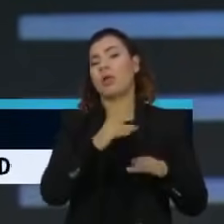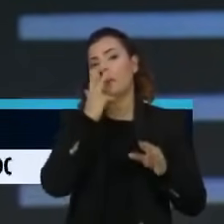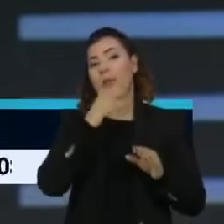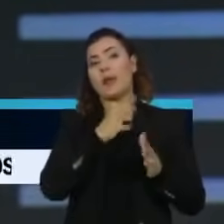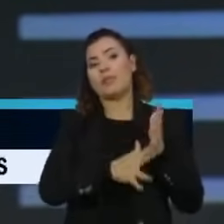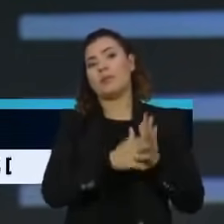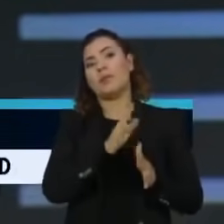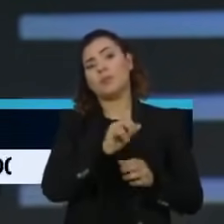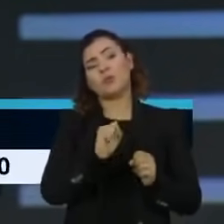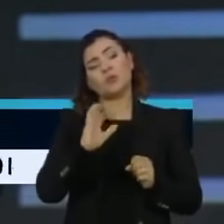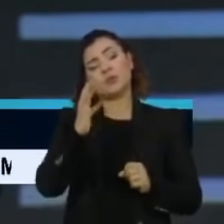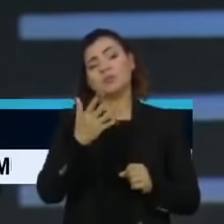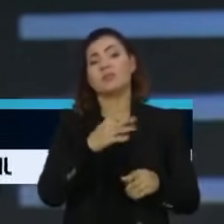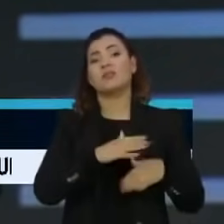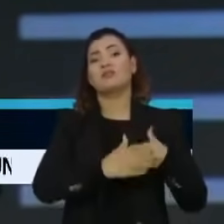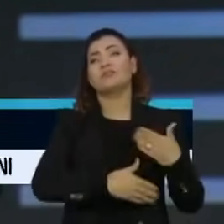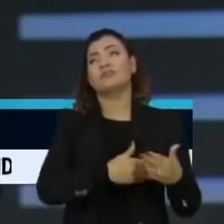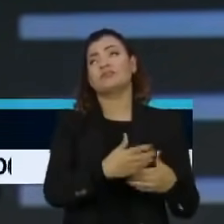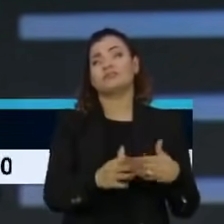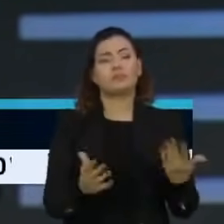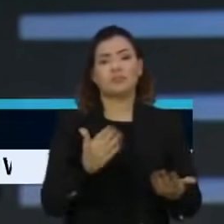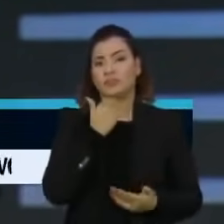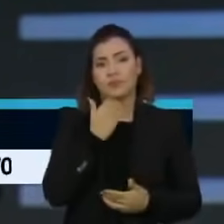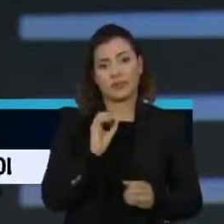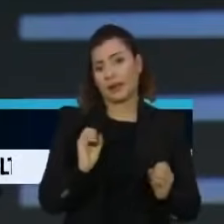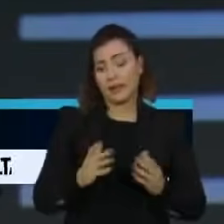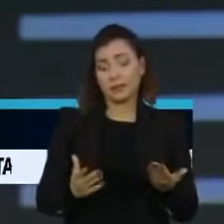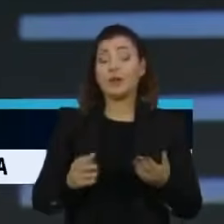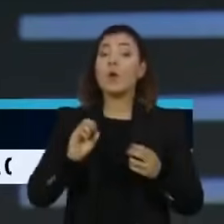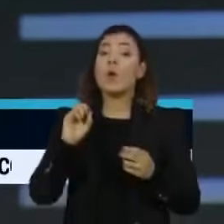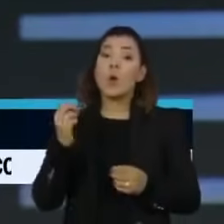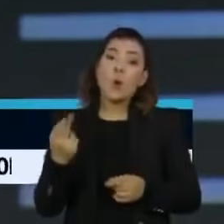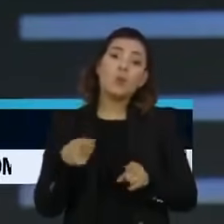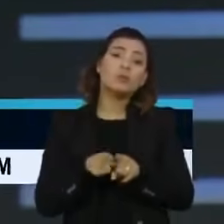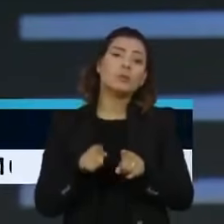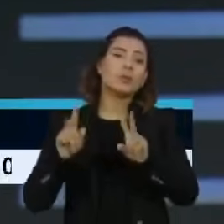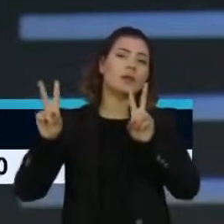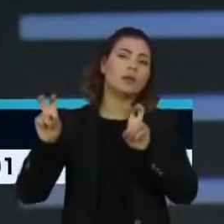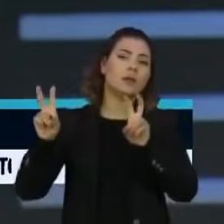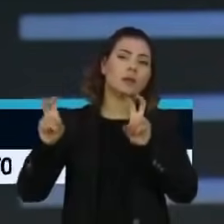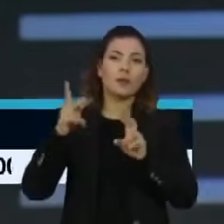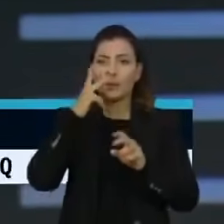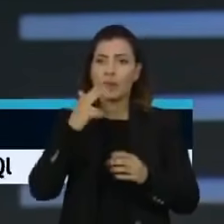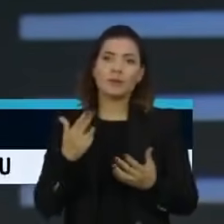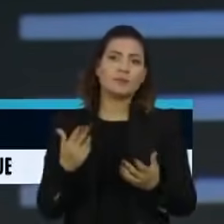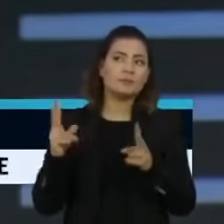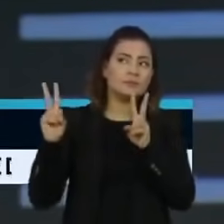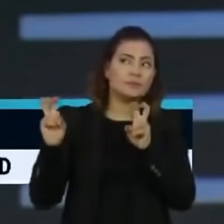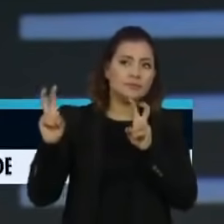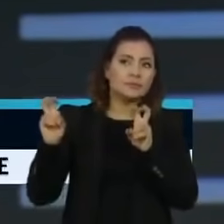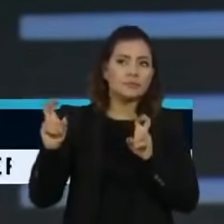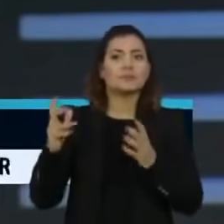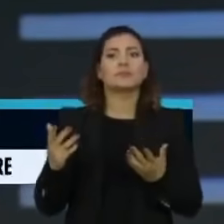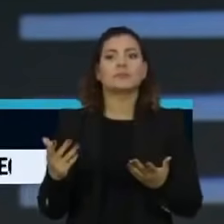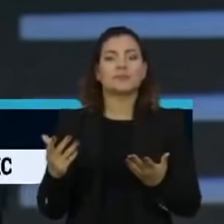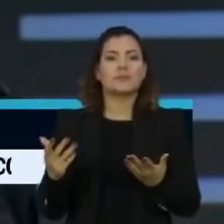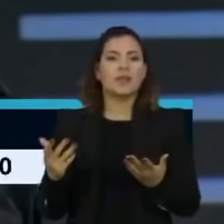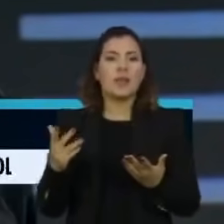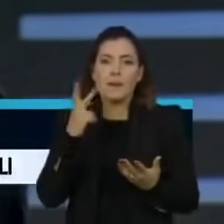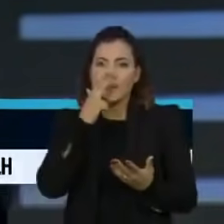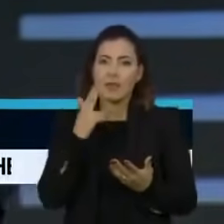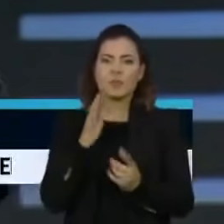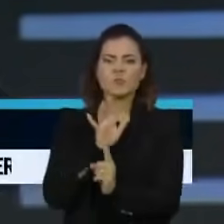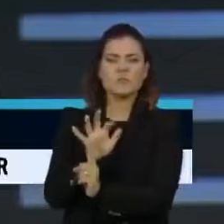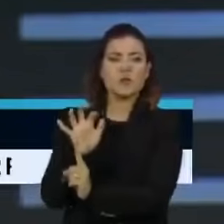no mesmo jeito e também um certo processo de acuar é isso que eu falar você acua